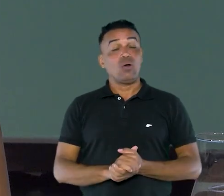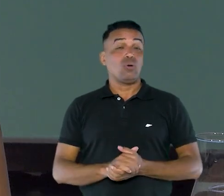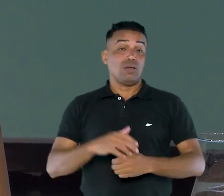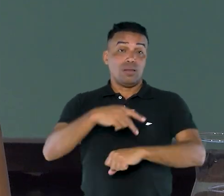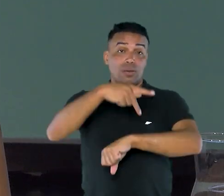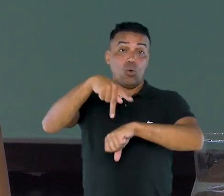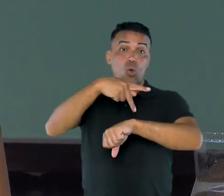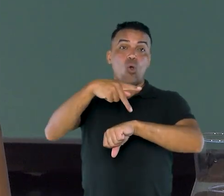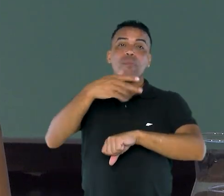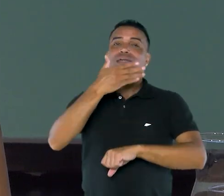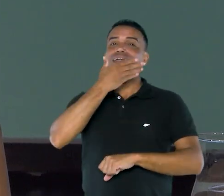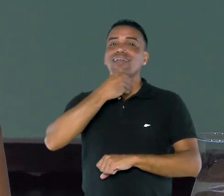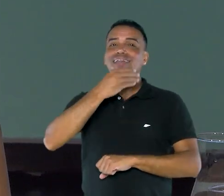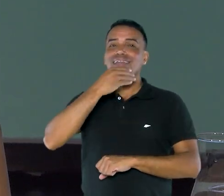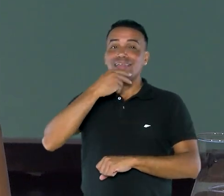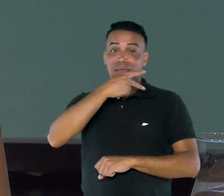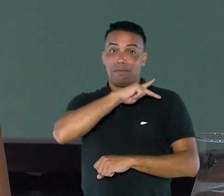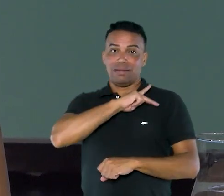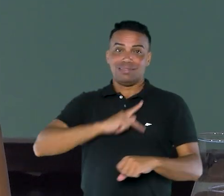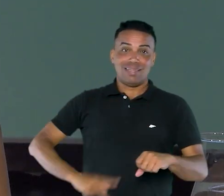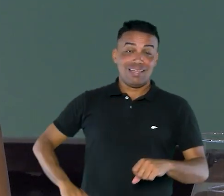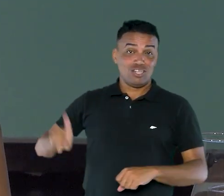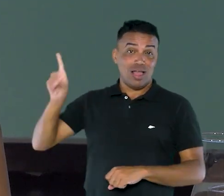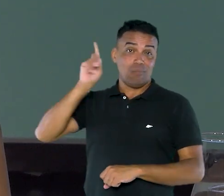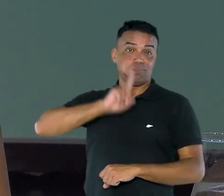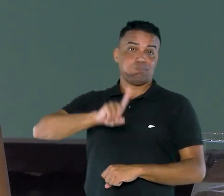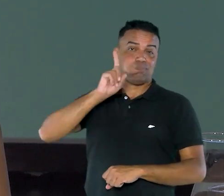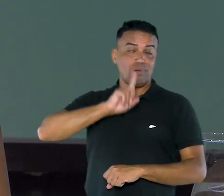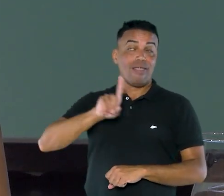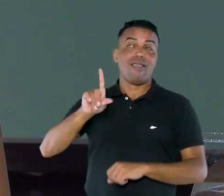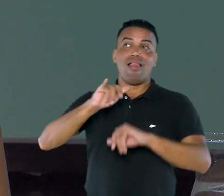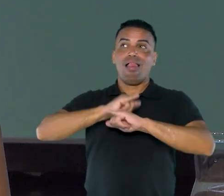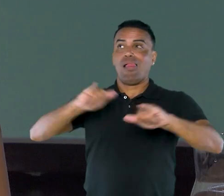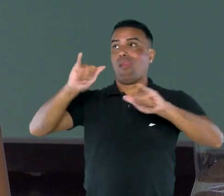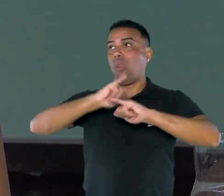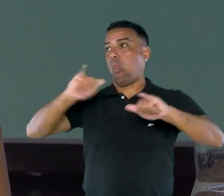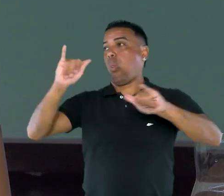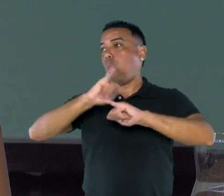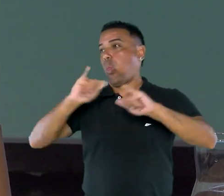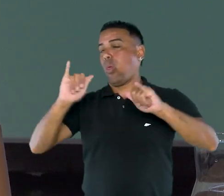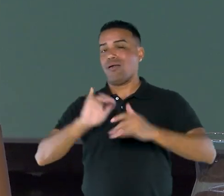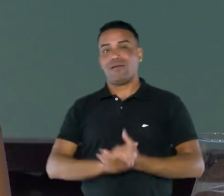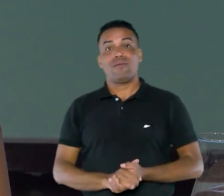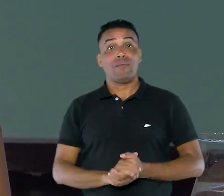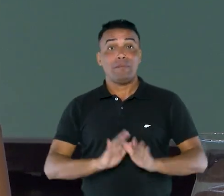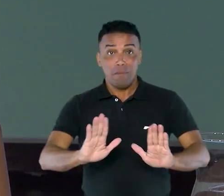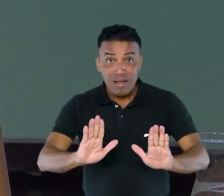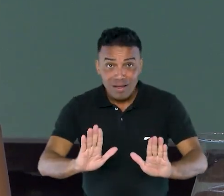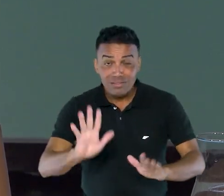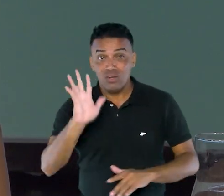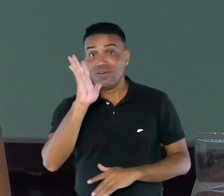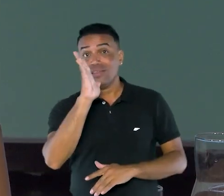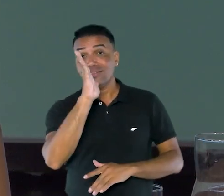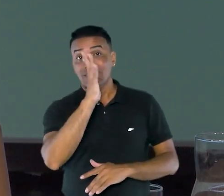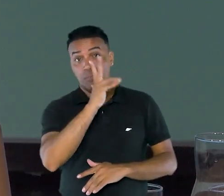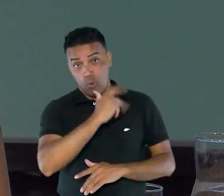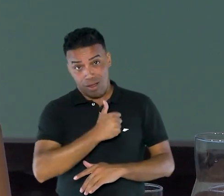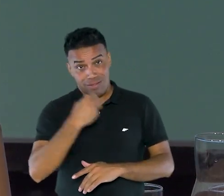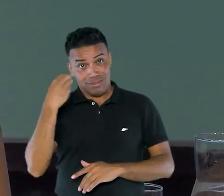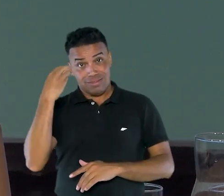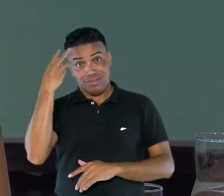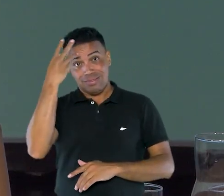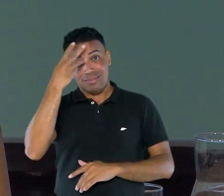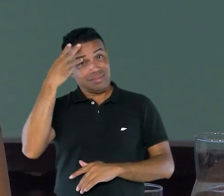dos Estados Unidos, é um porta-voz importante disso. Mas, assim, não vai demorar 3